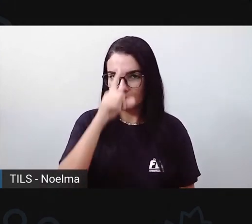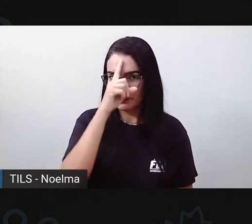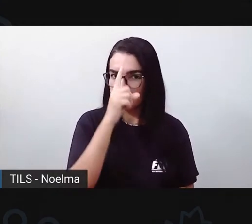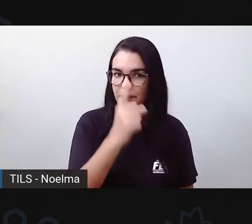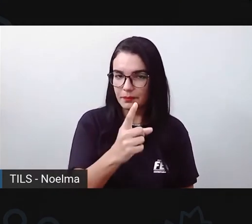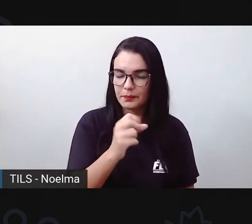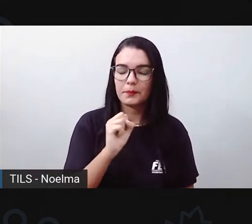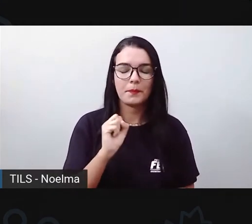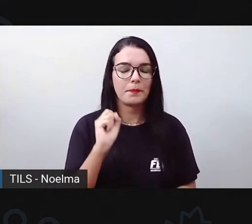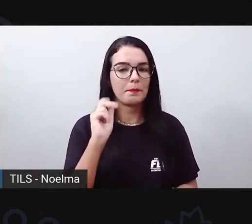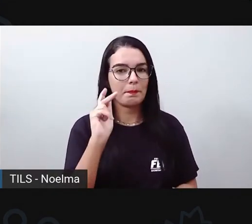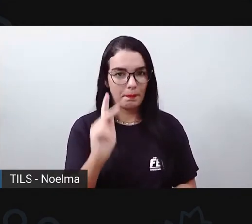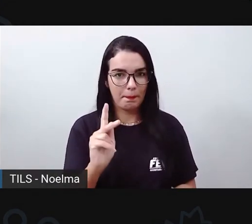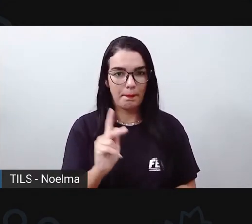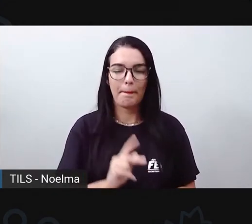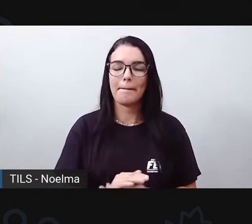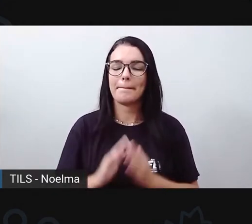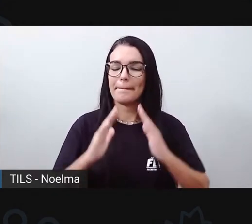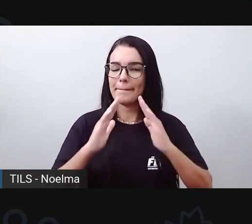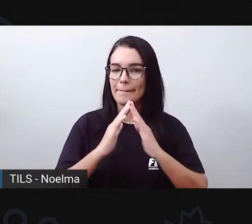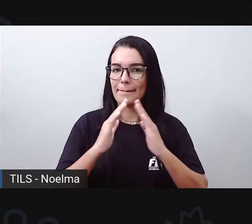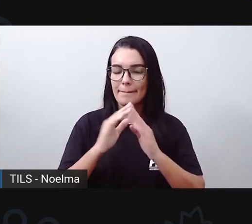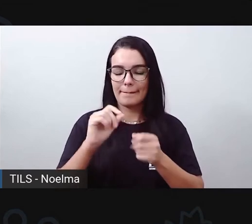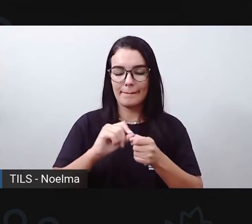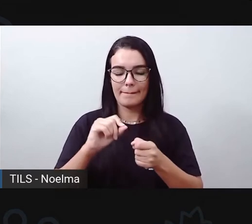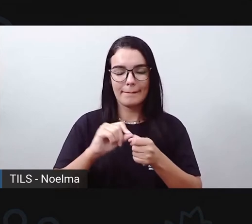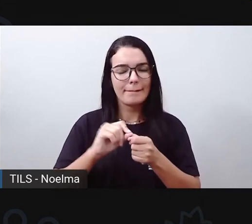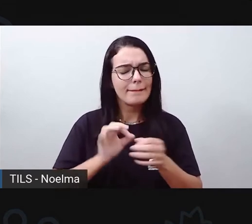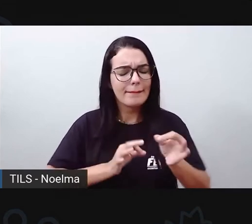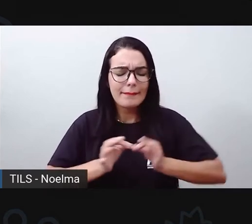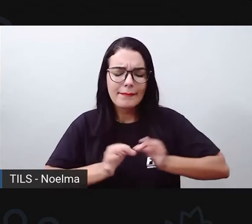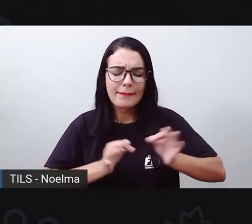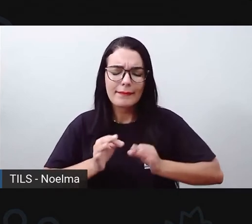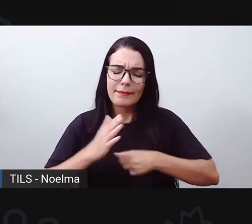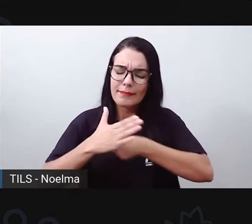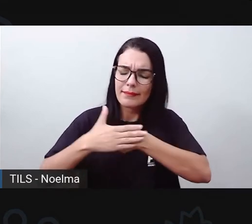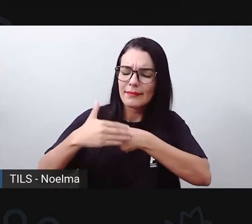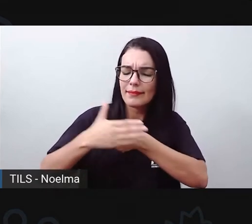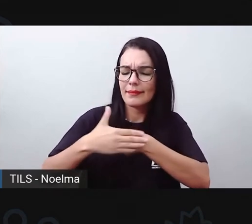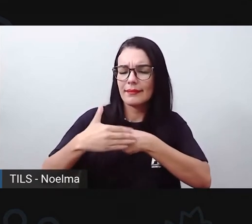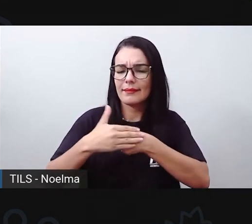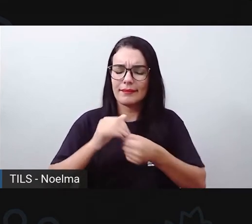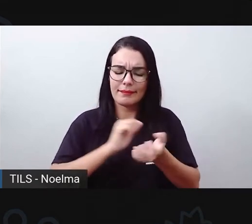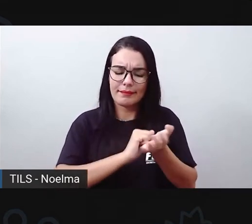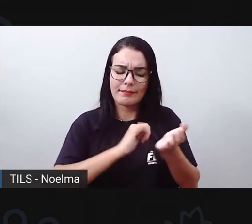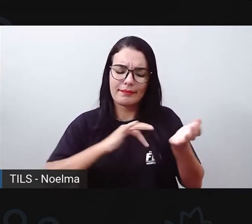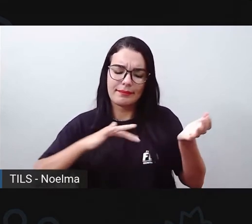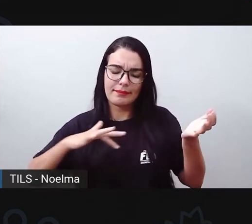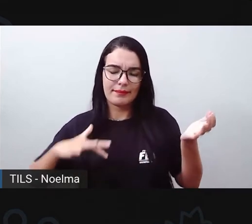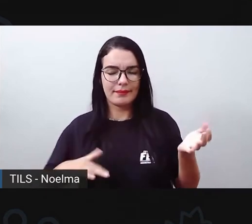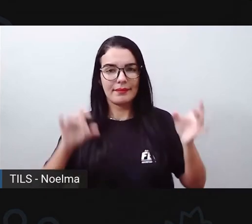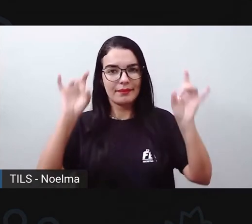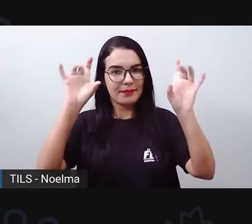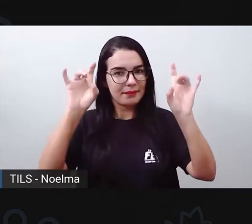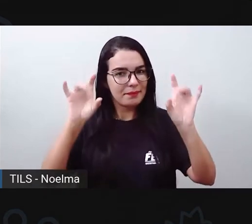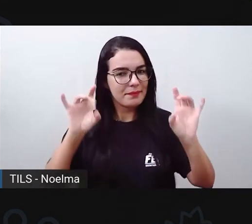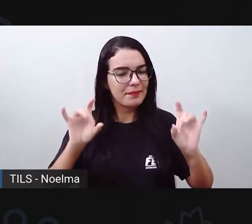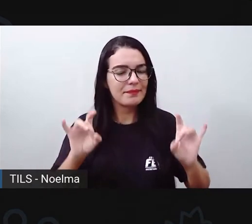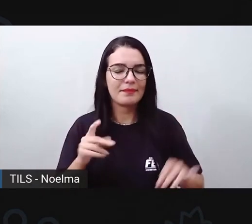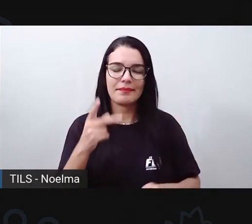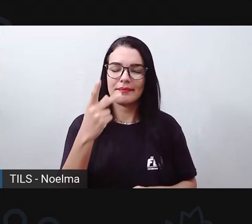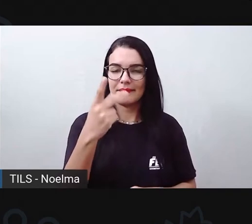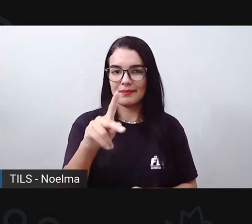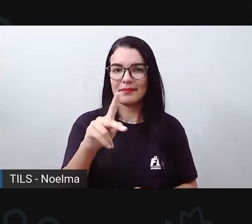você aí responder em sua casa, preparadas com todo carinho, né? Especialmente para você, por seu professor ou